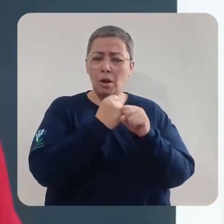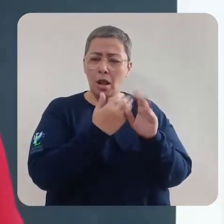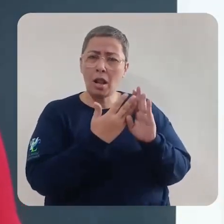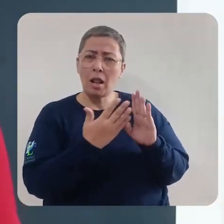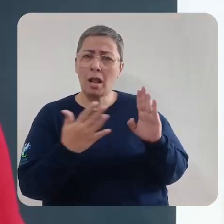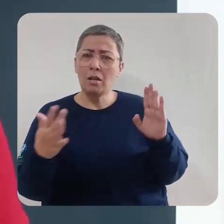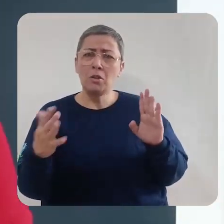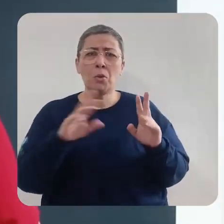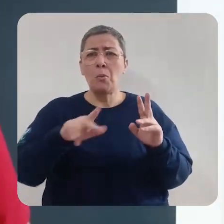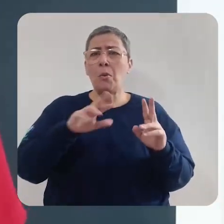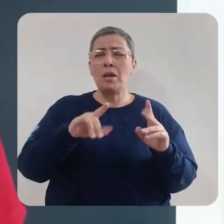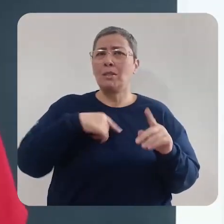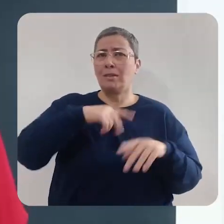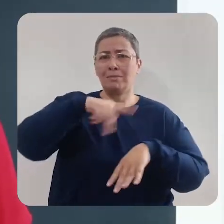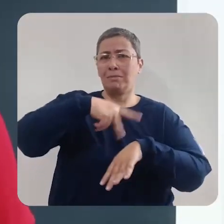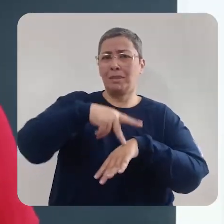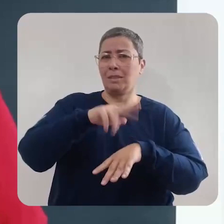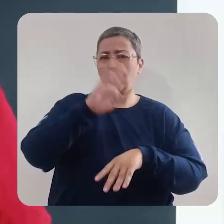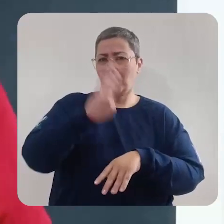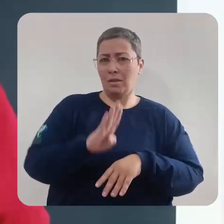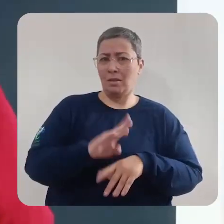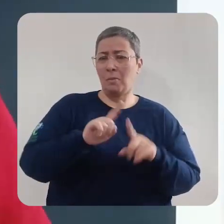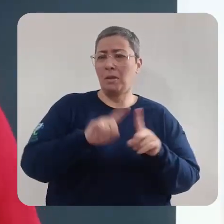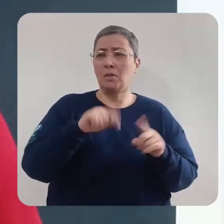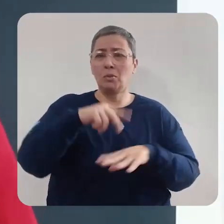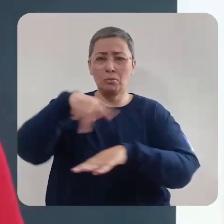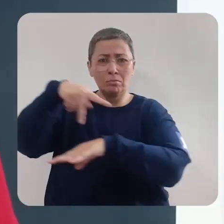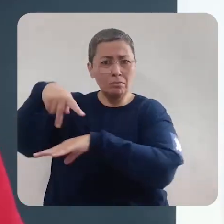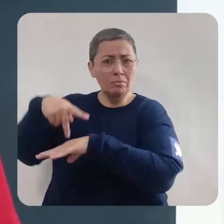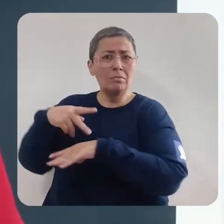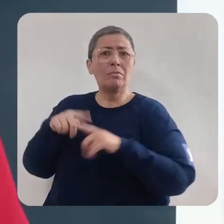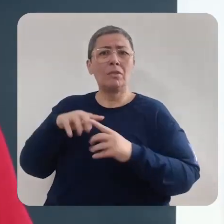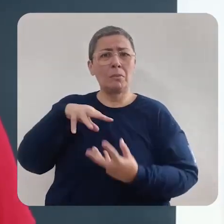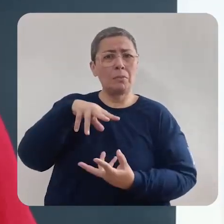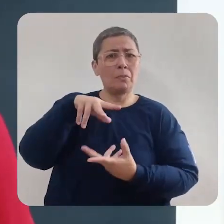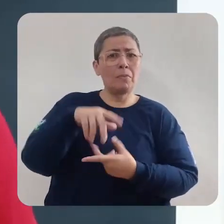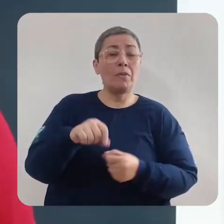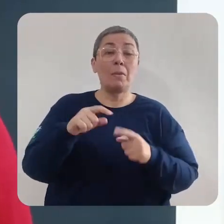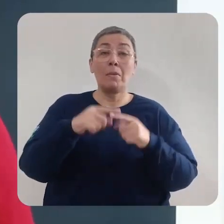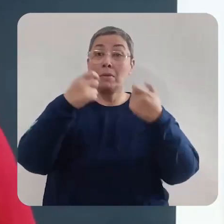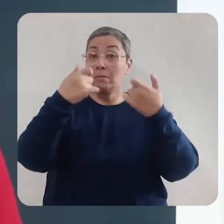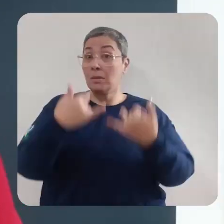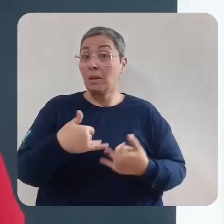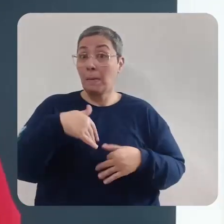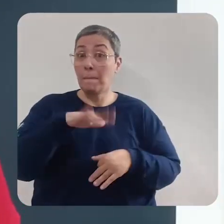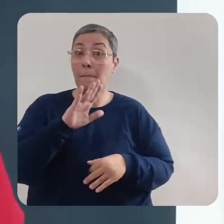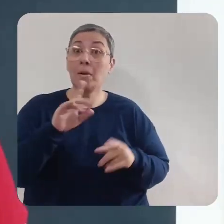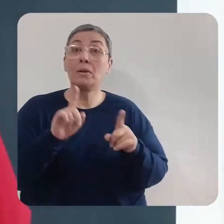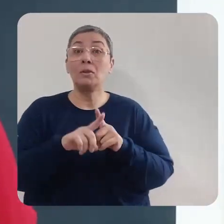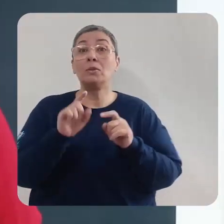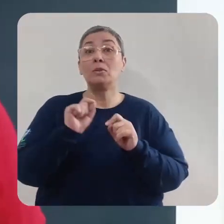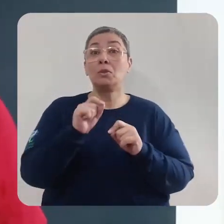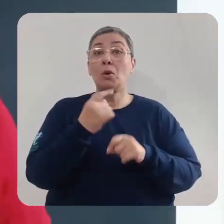o ano todo. Não só no nosso país, mas em outros países do mundo. E falando um pouquinho mais